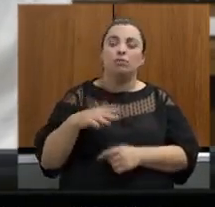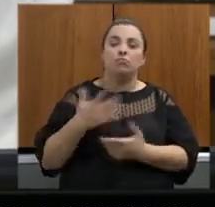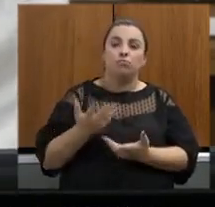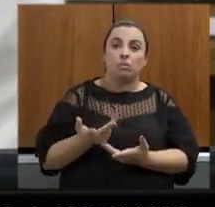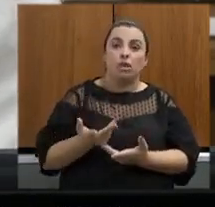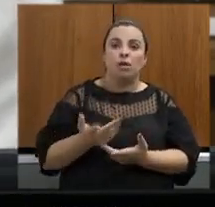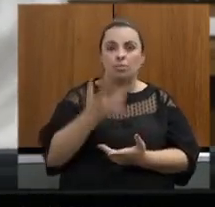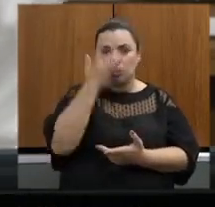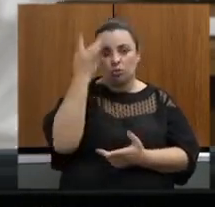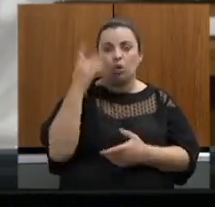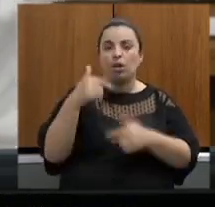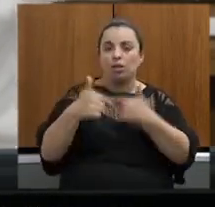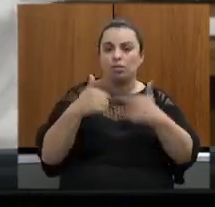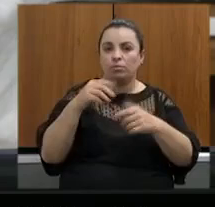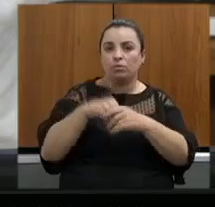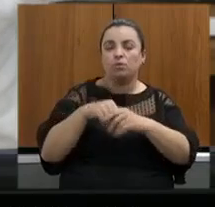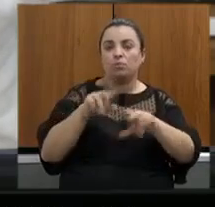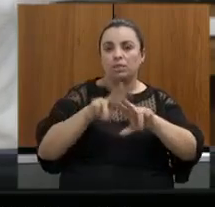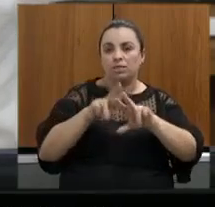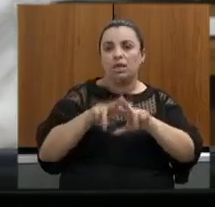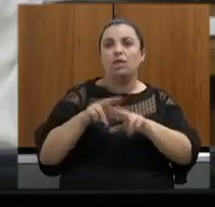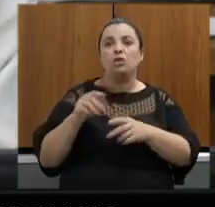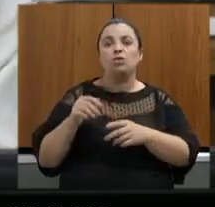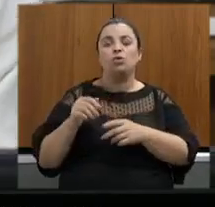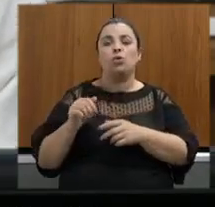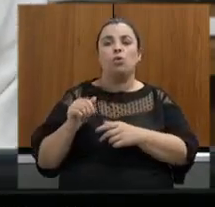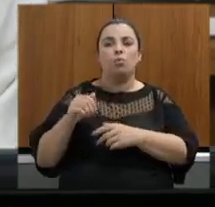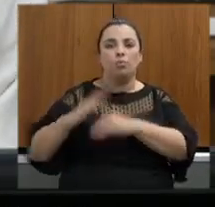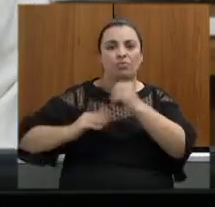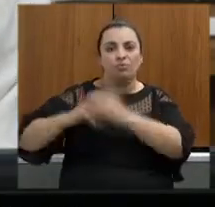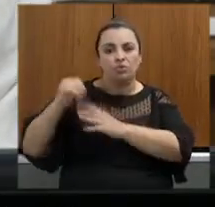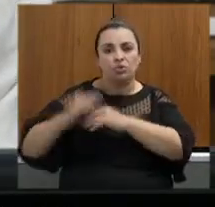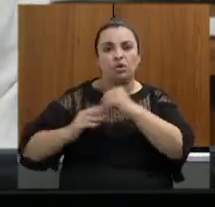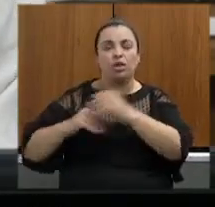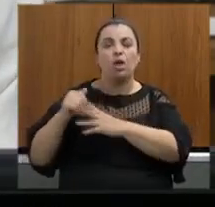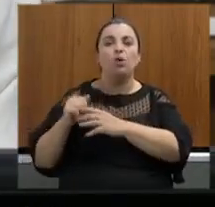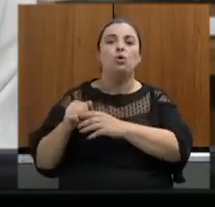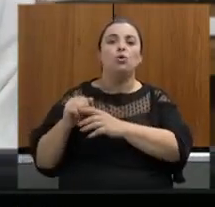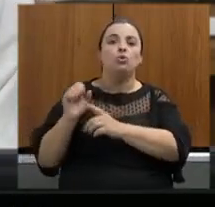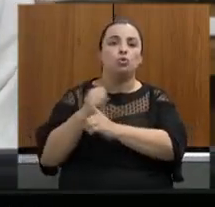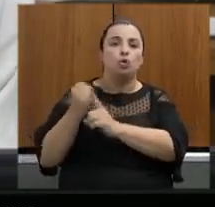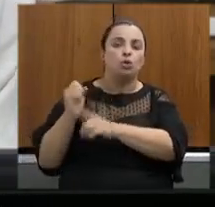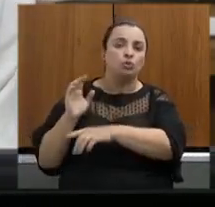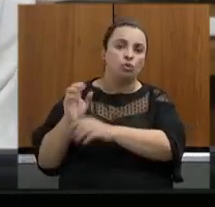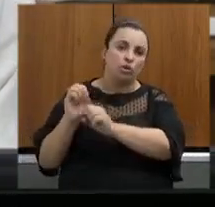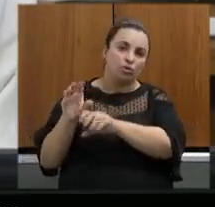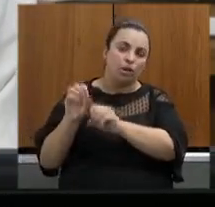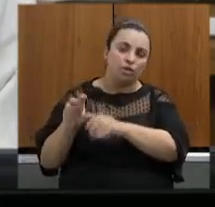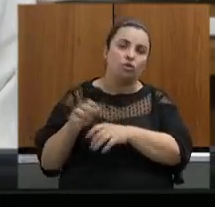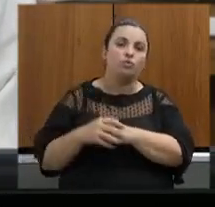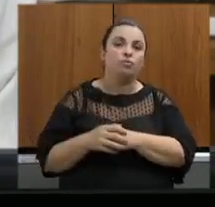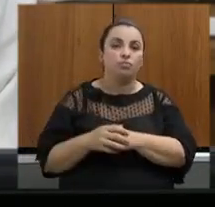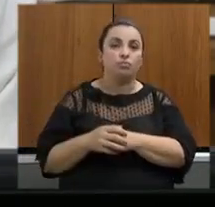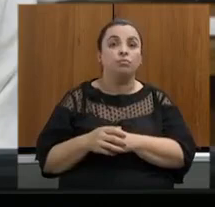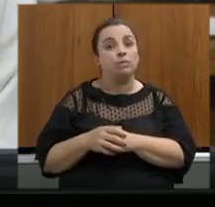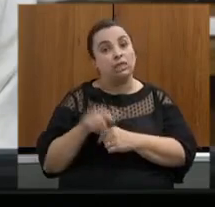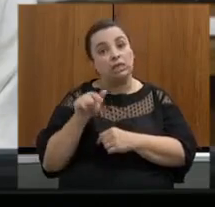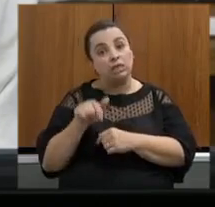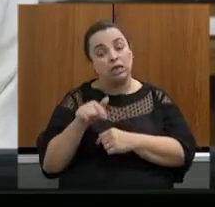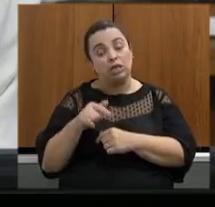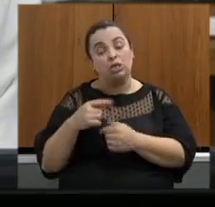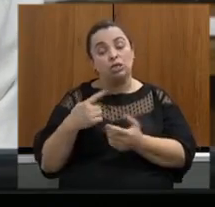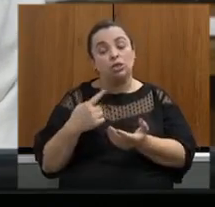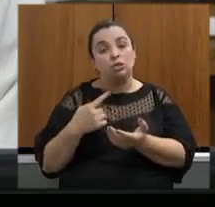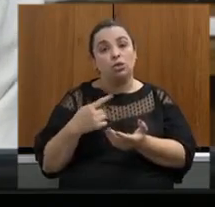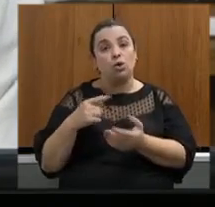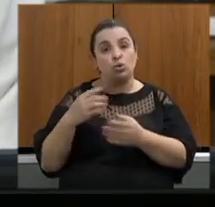socioeducativos e servidores administrativos então fica renovado esse nosso compromisso é ele é permanente é Obviamente